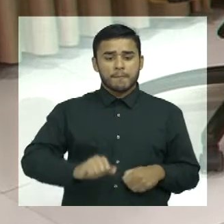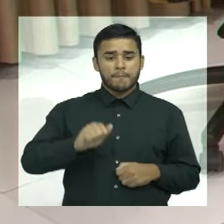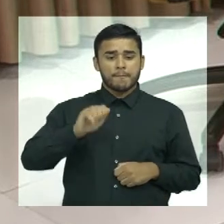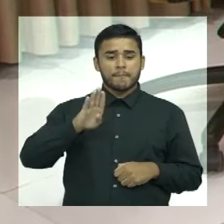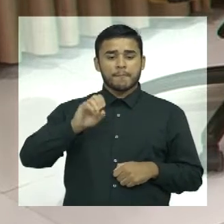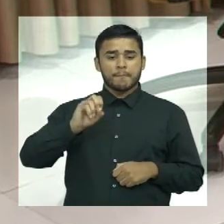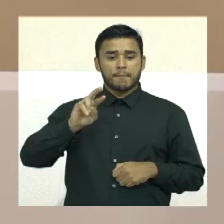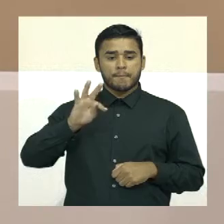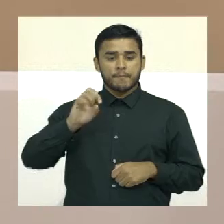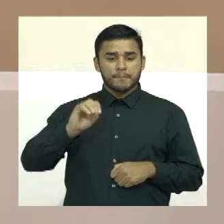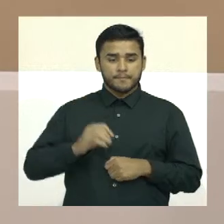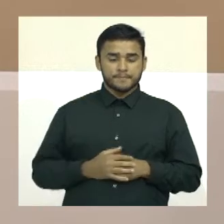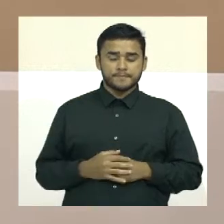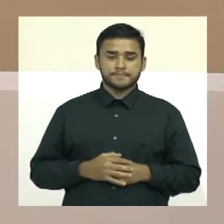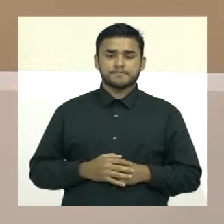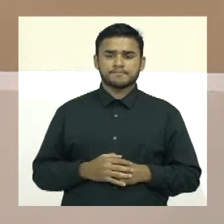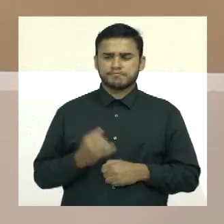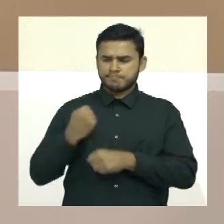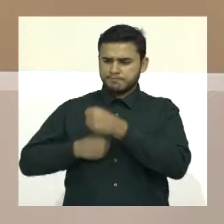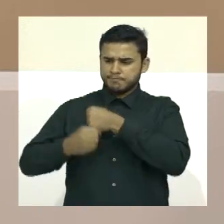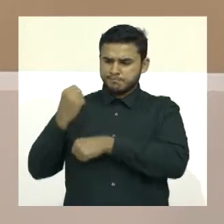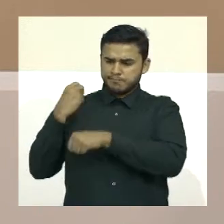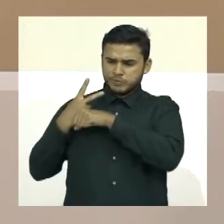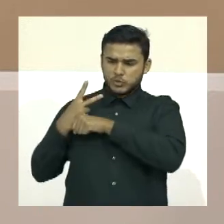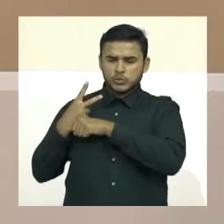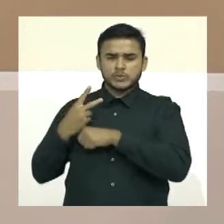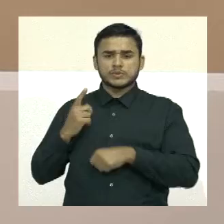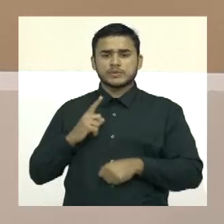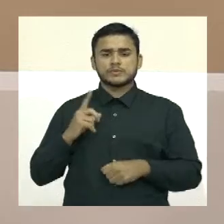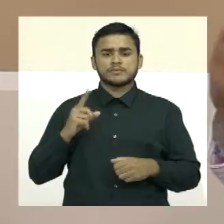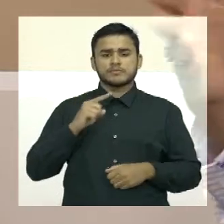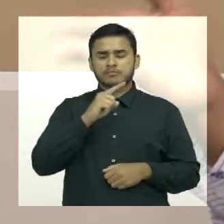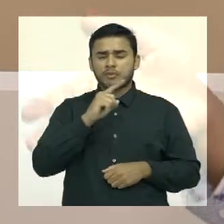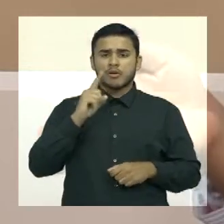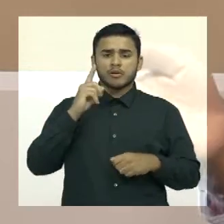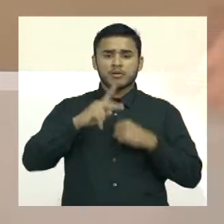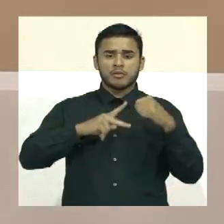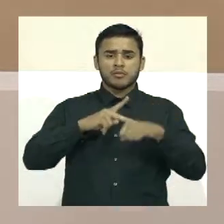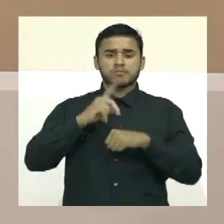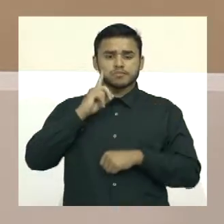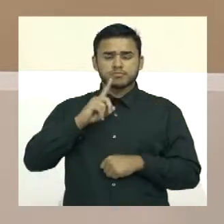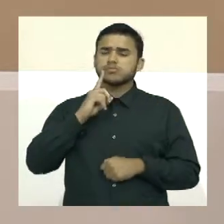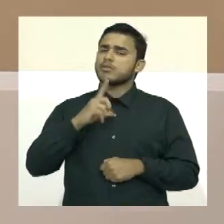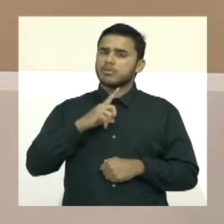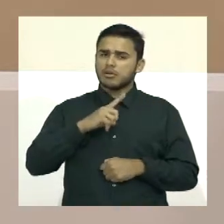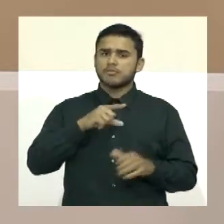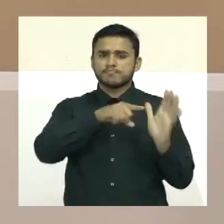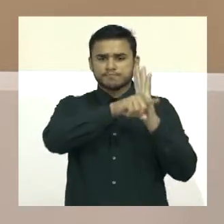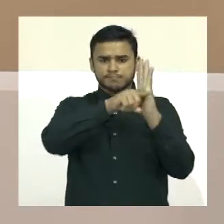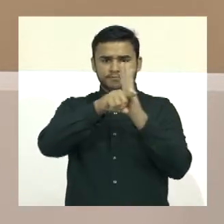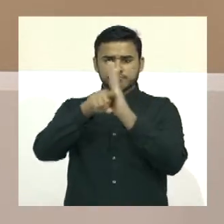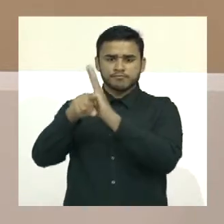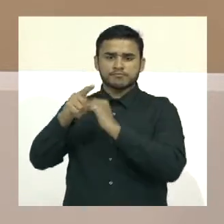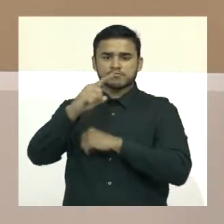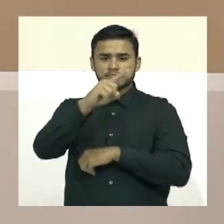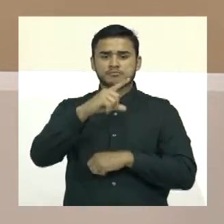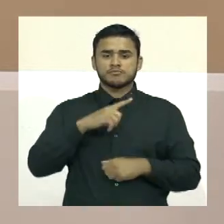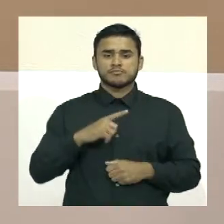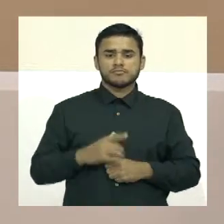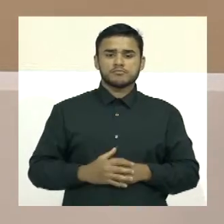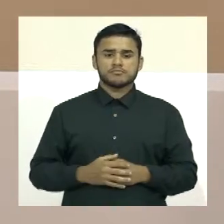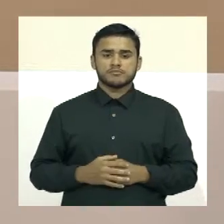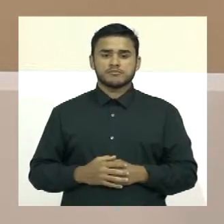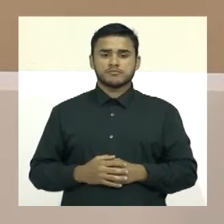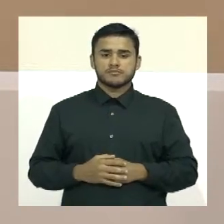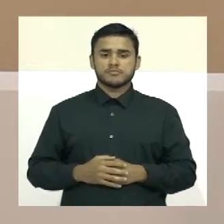últimos 2 anos, nos Estados Unidos aconteceram intensas investigações sobre a clínica parceira do governo, que é a